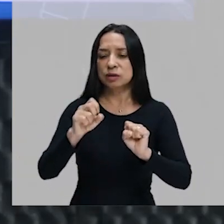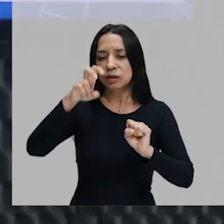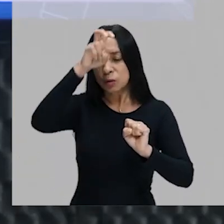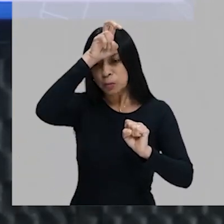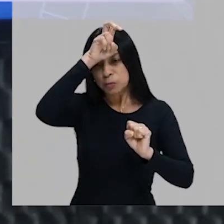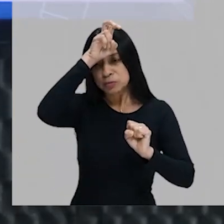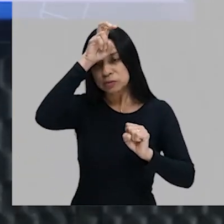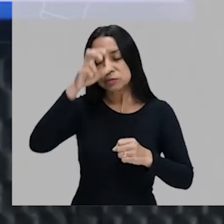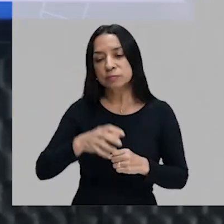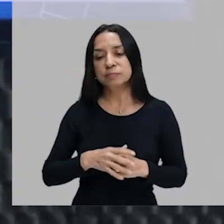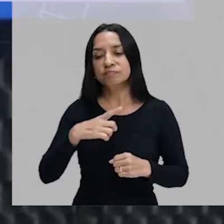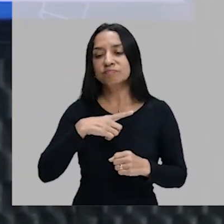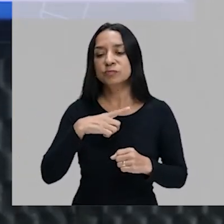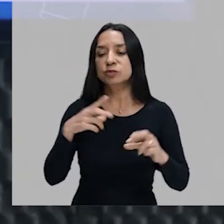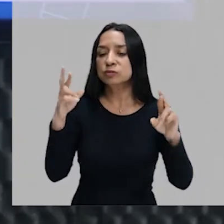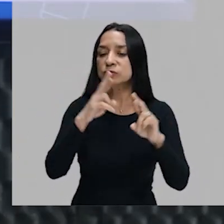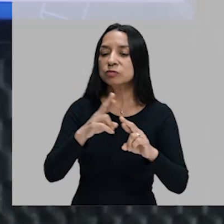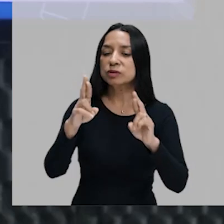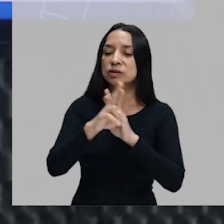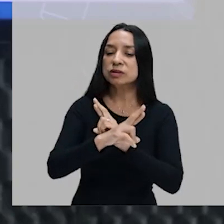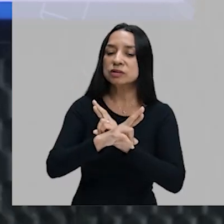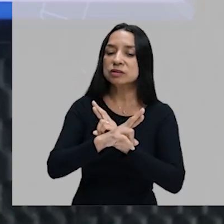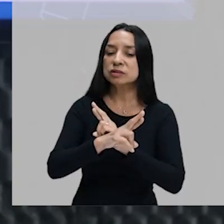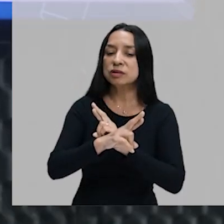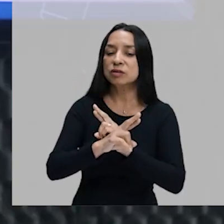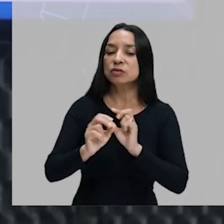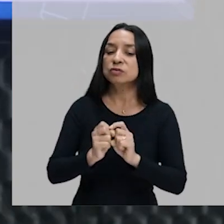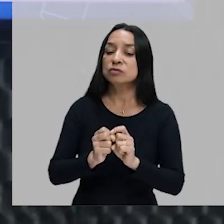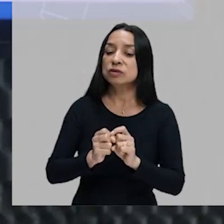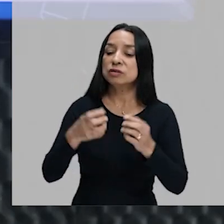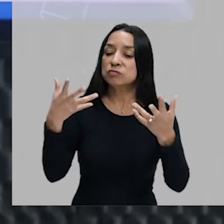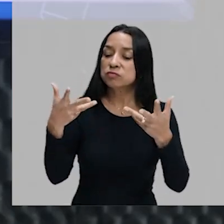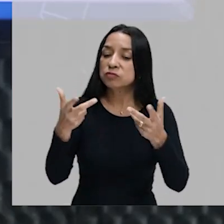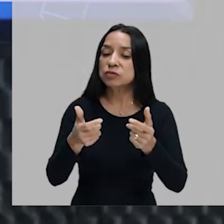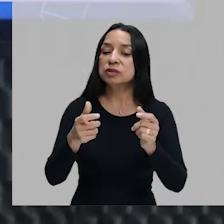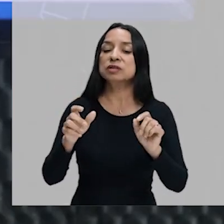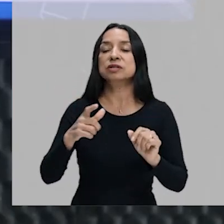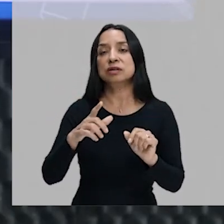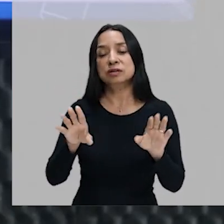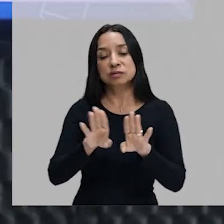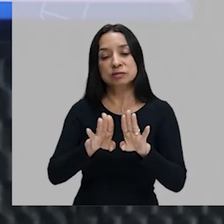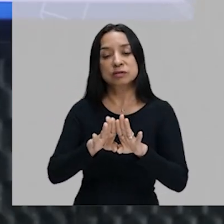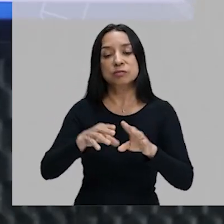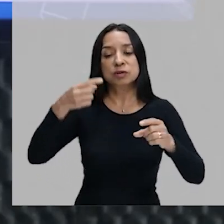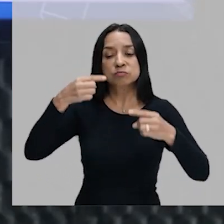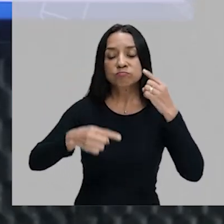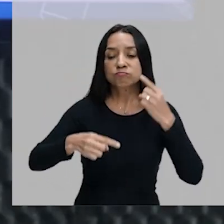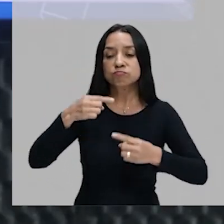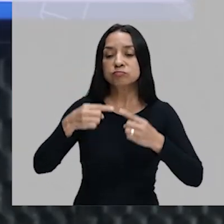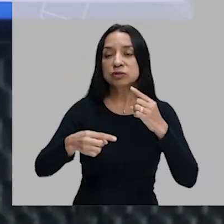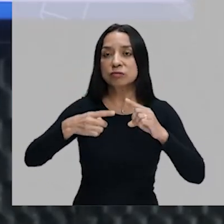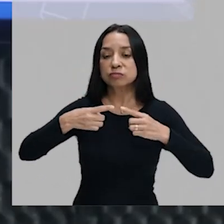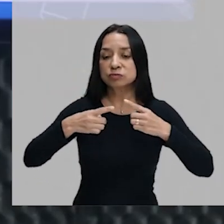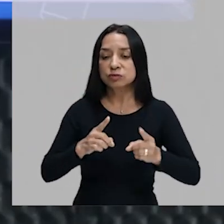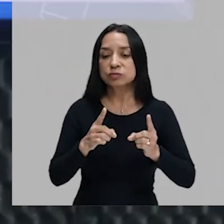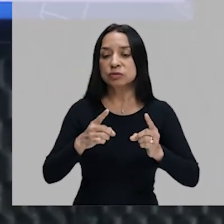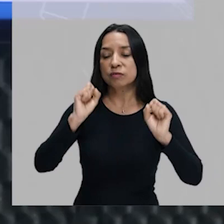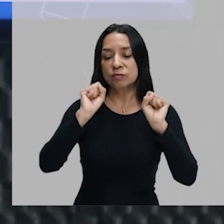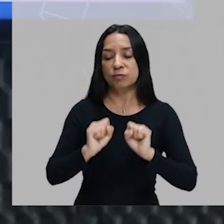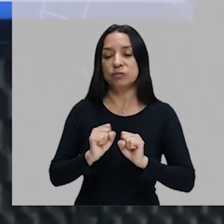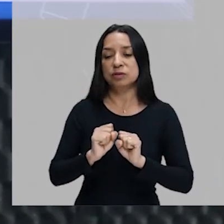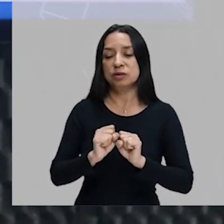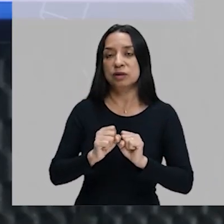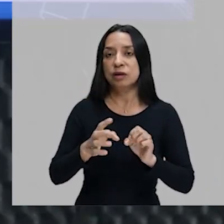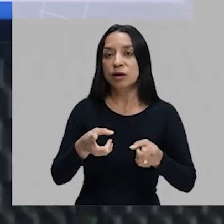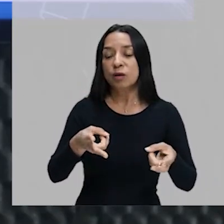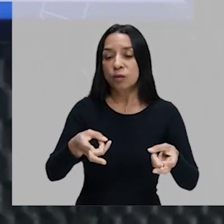egípcios. Eles tinham uma relação de influência, mas disputaram também o poder. Observe que, por exemplo, os